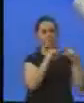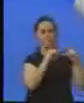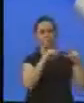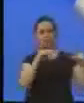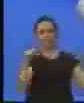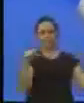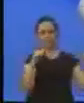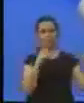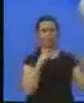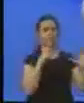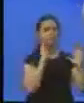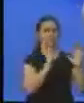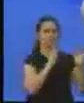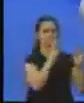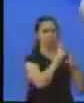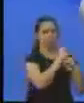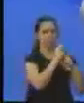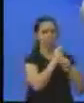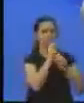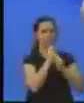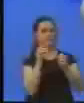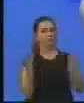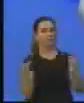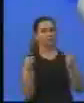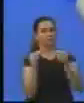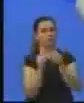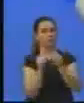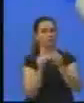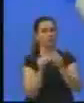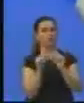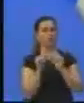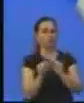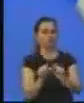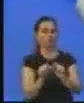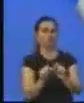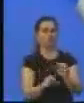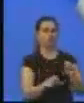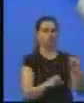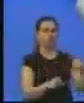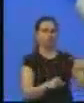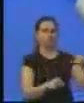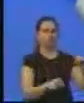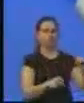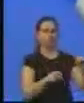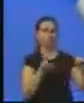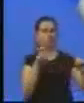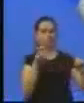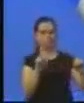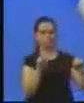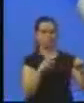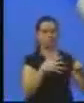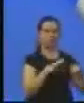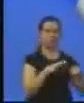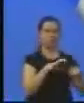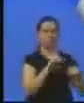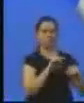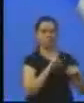Então ficamos lá. Feitas todas as contas, chegamos à conclusão de que o seno de 50 é